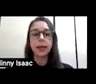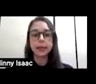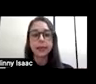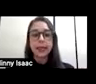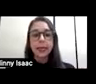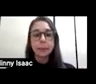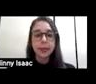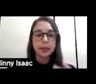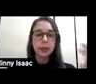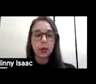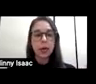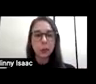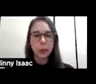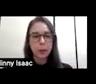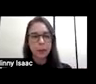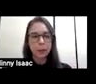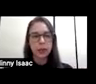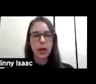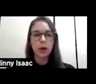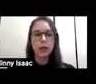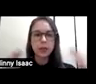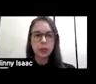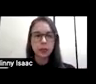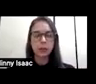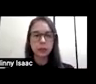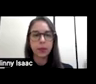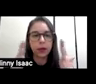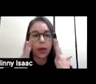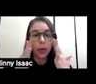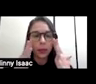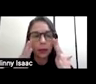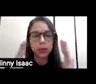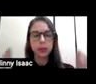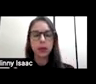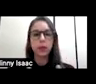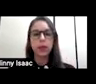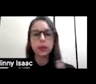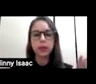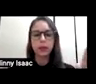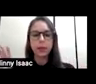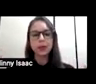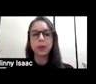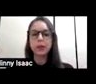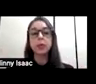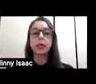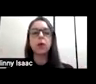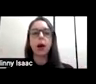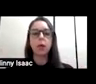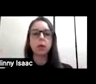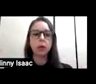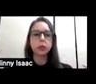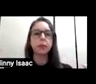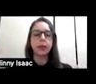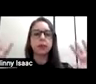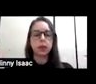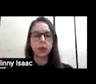diabetes, etc. Pensando, olhando, né, para um mapa mundial, esse panorama de malnutrição, ele se divide mais ou menos de maneira